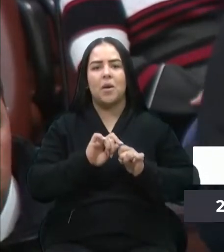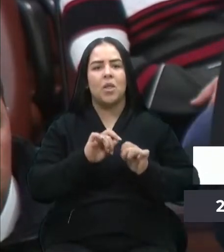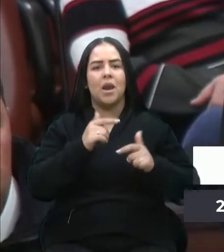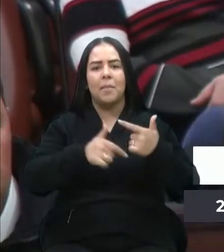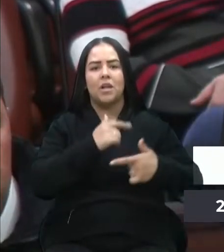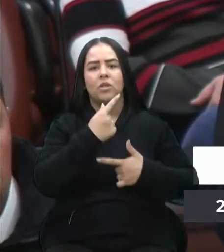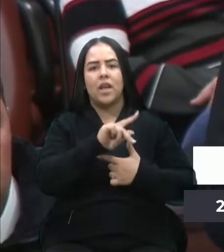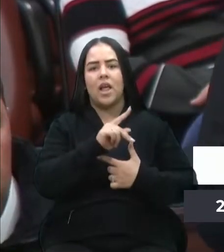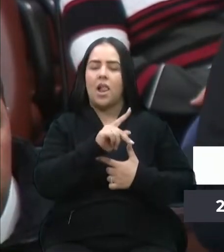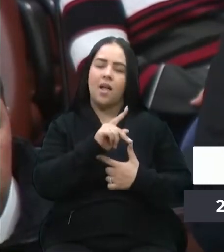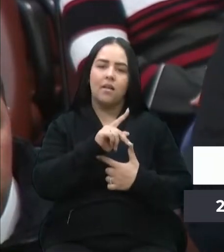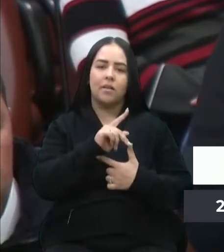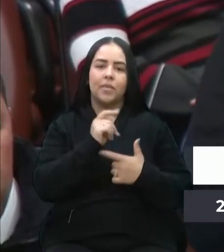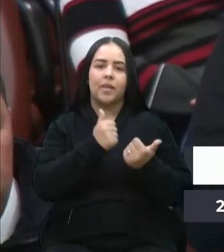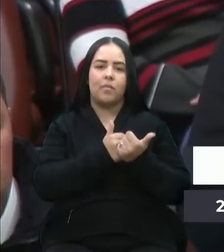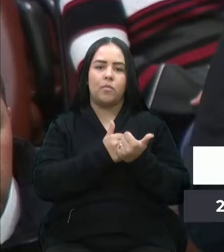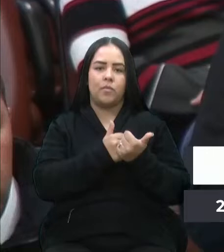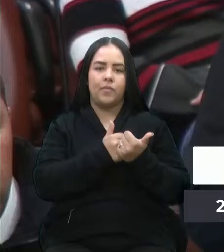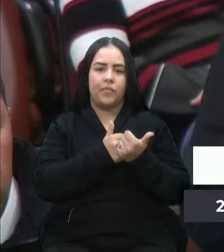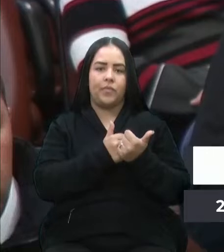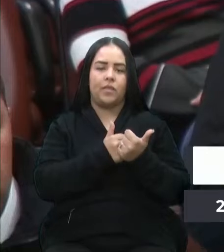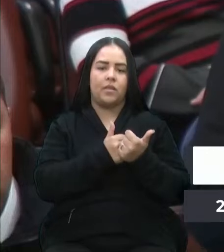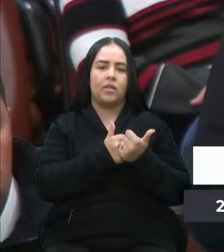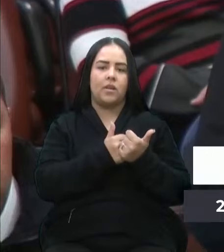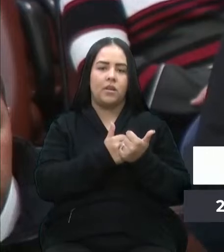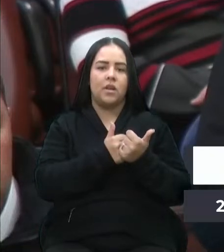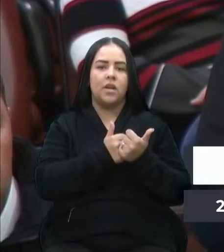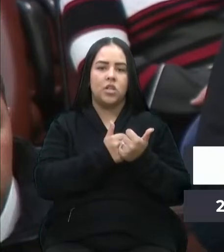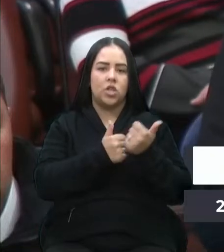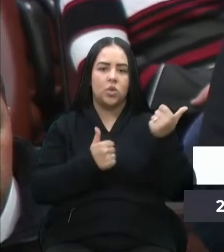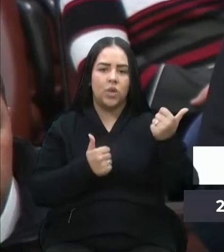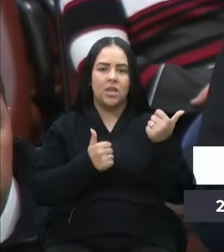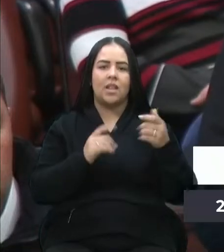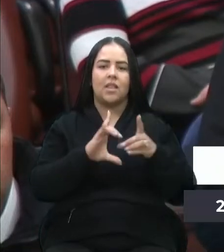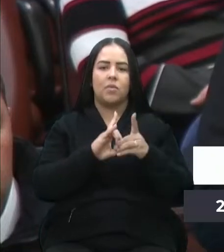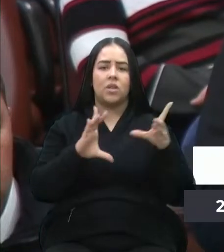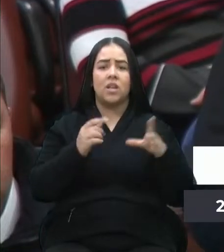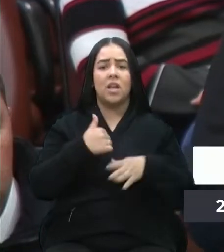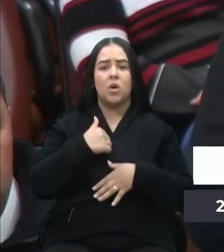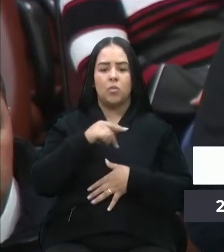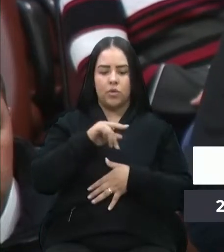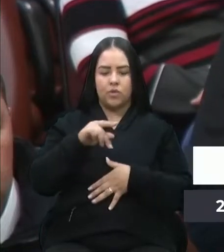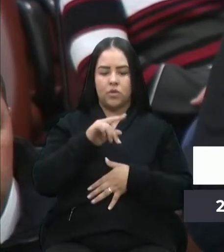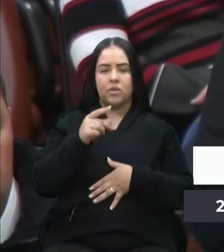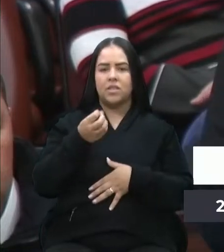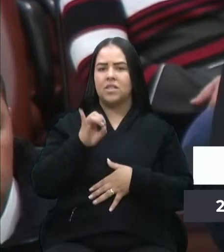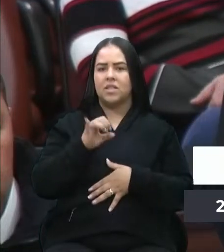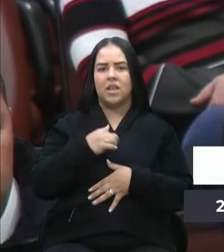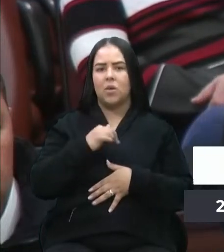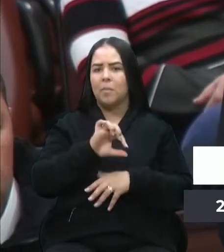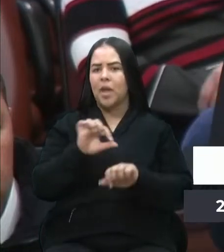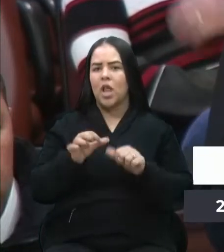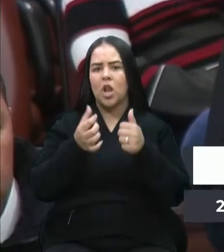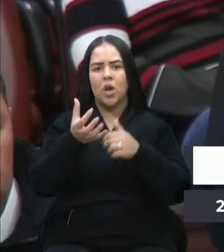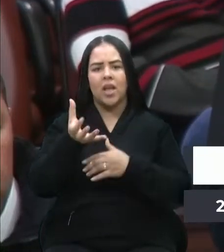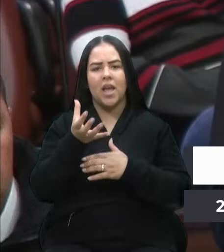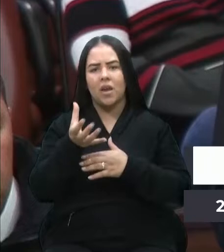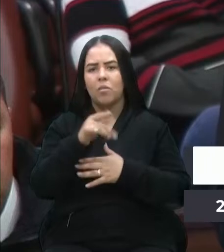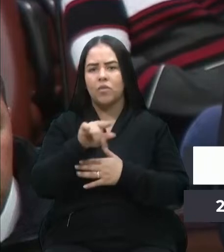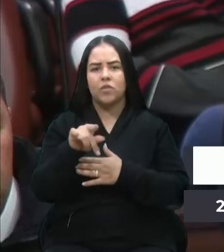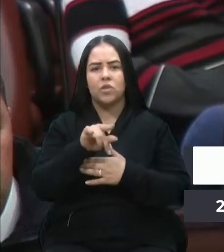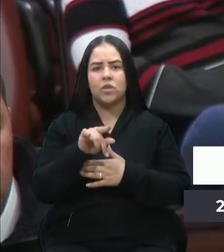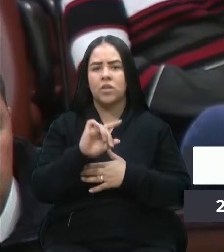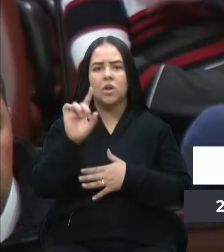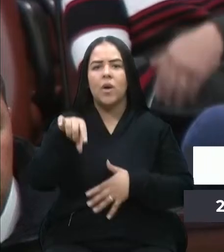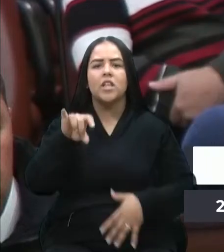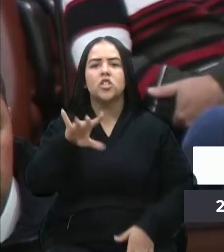Vereador, eu sou professor. Se eu for numa sala de aula, por melhor que eu queira ser professor, não basta eu